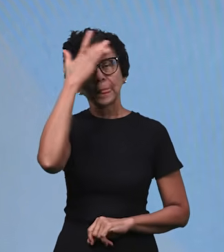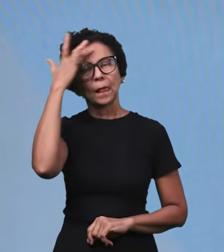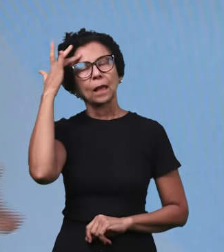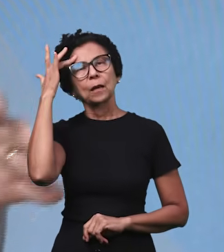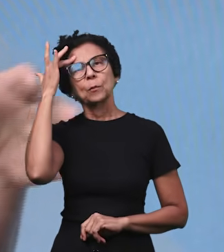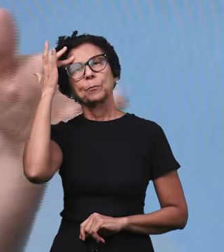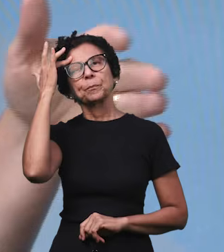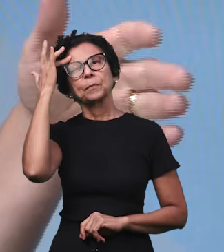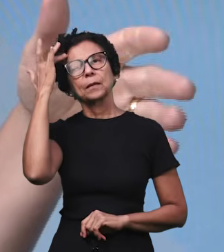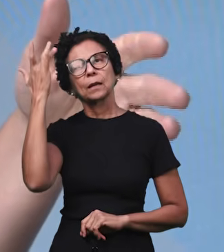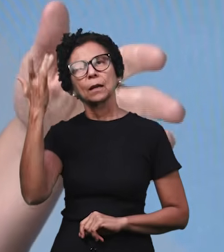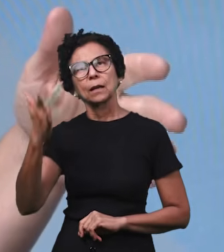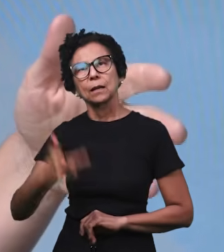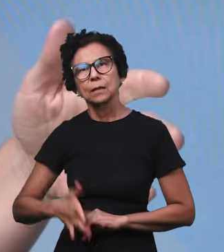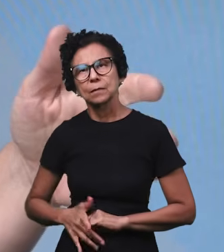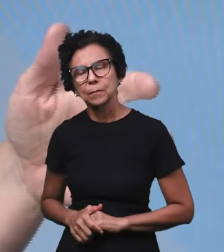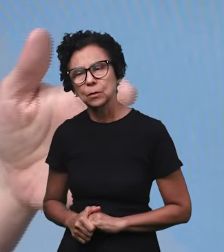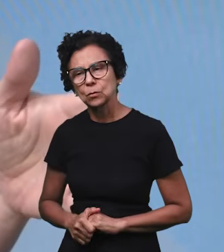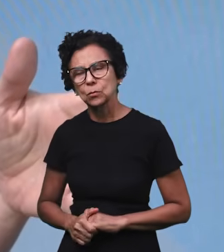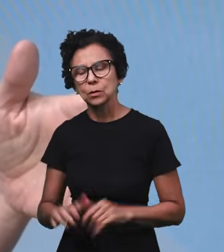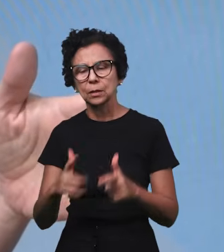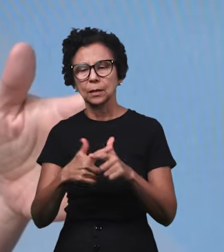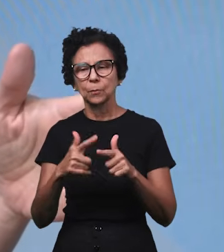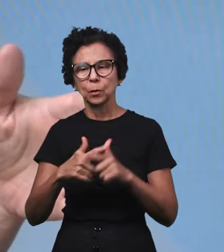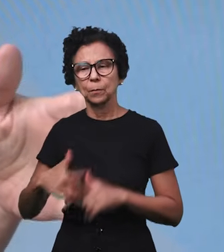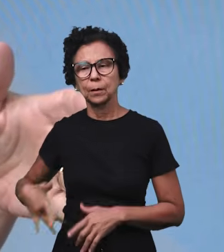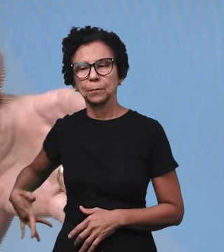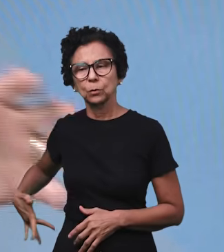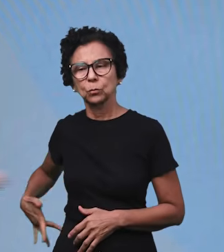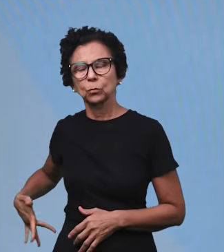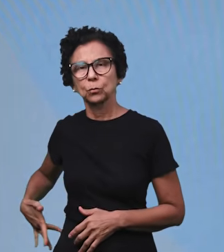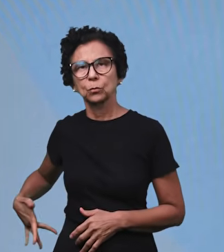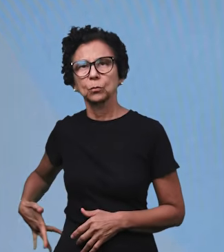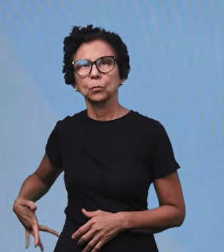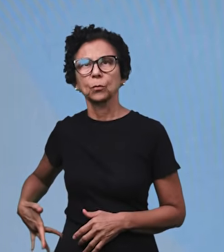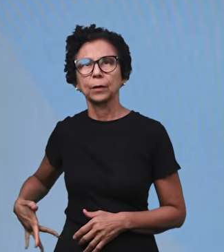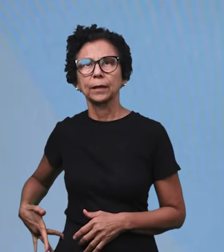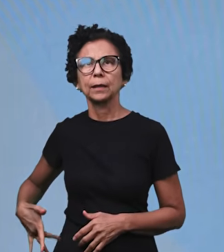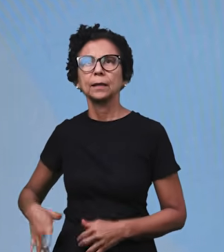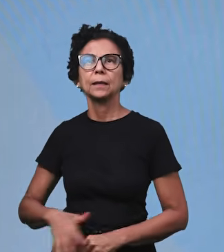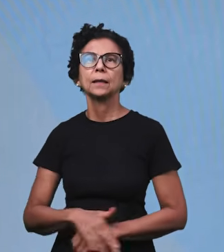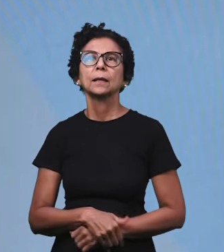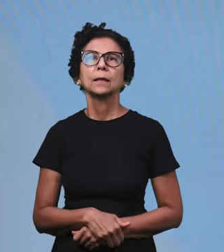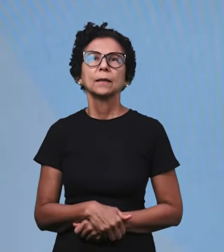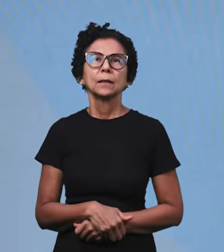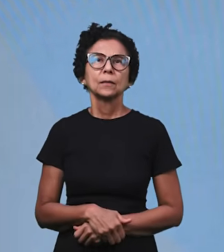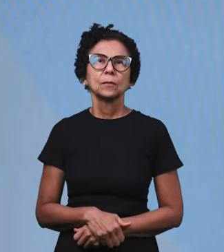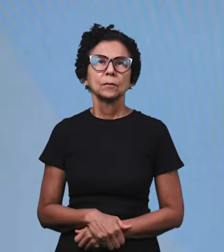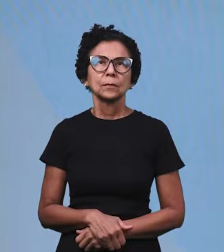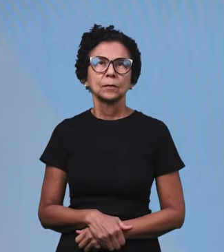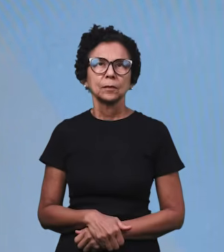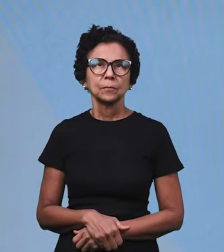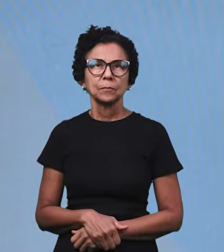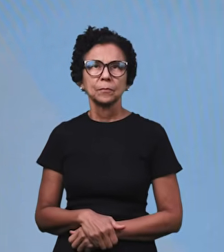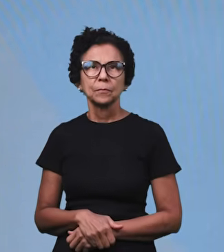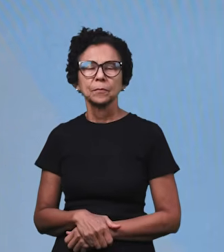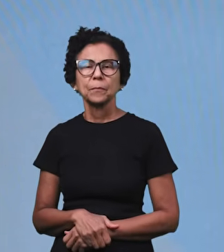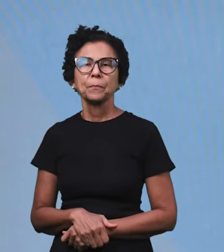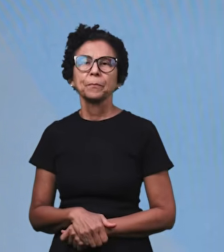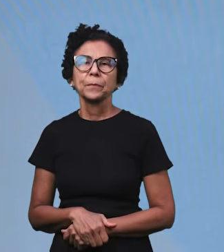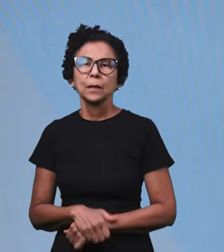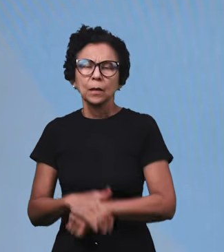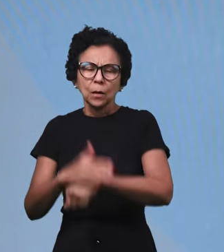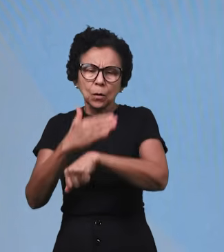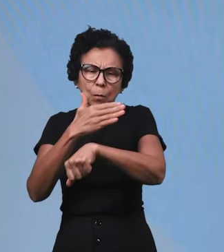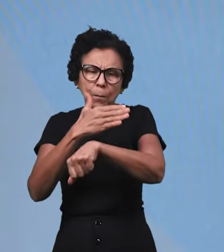renal normal tem mais de 90 ml minuto de filtração. De que a gente fala, esse nome difícil, né? É filtração em ml